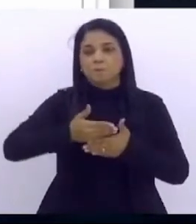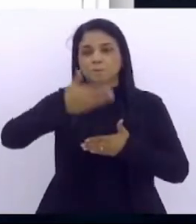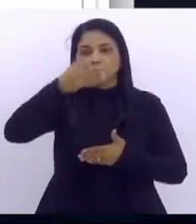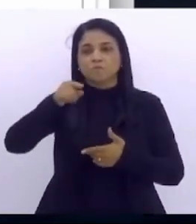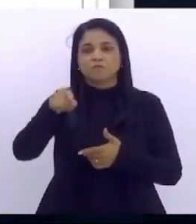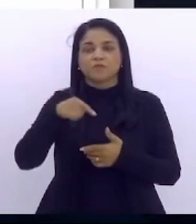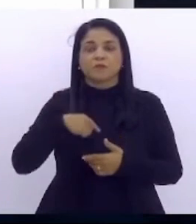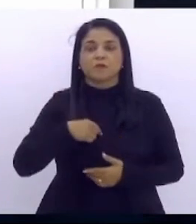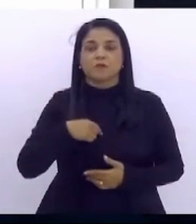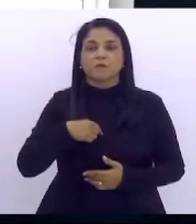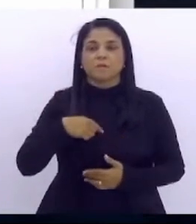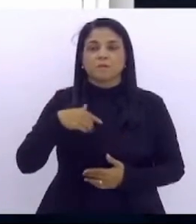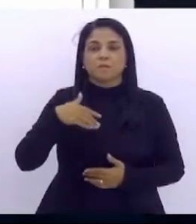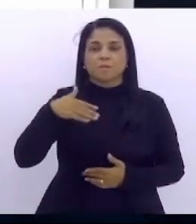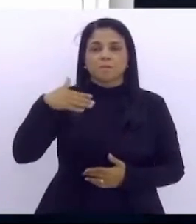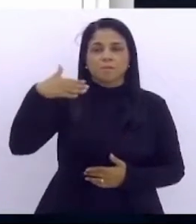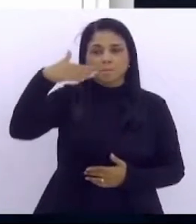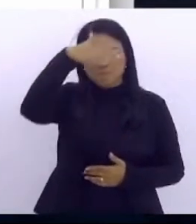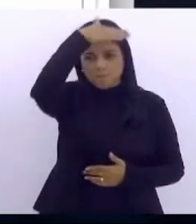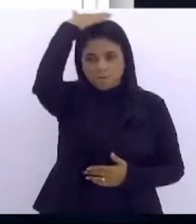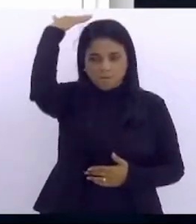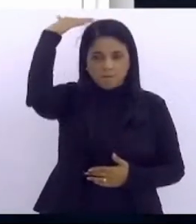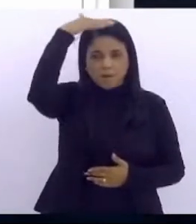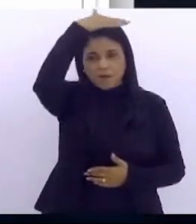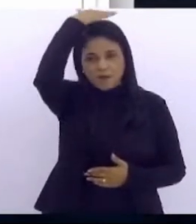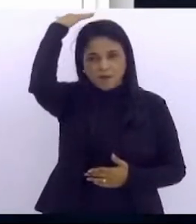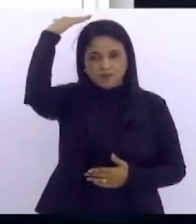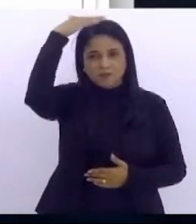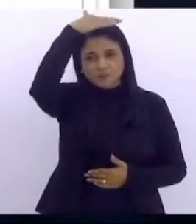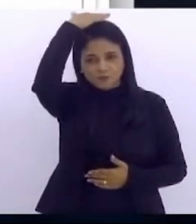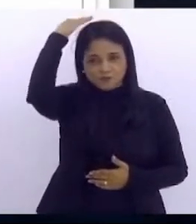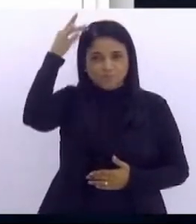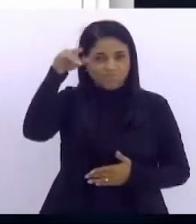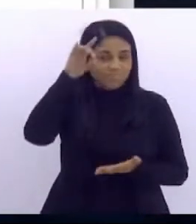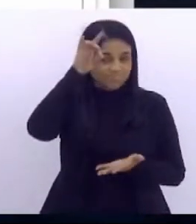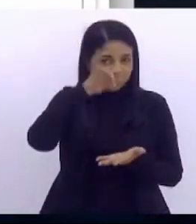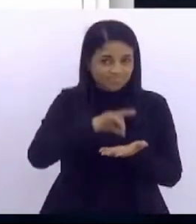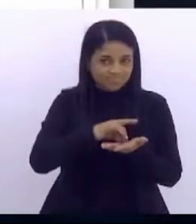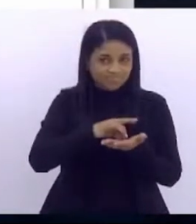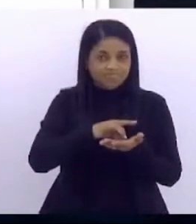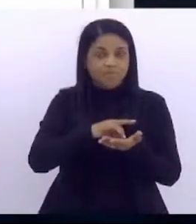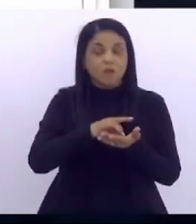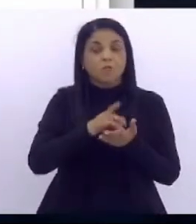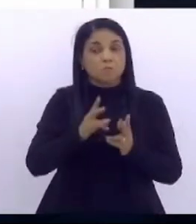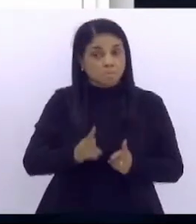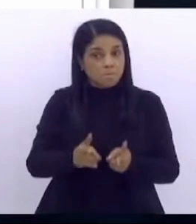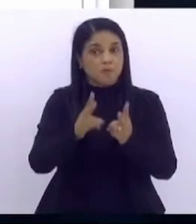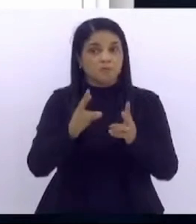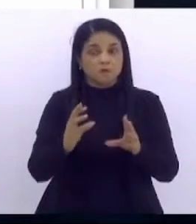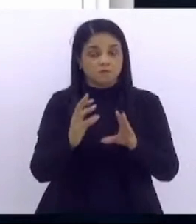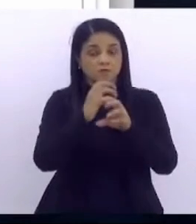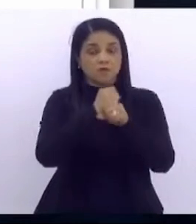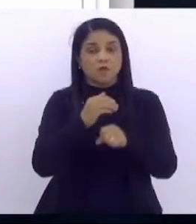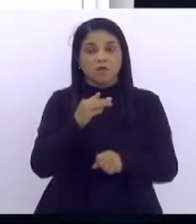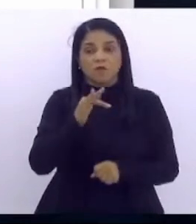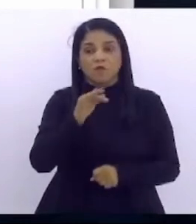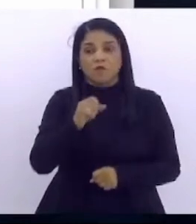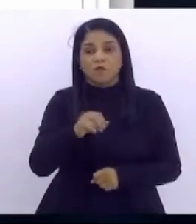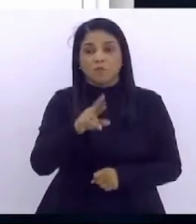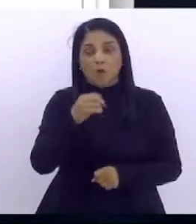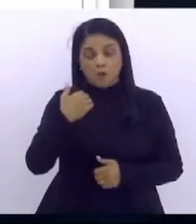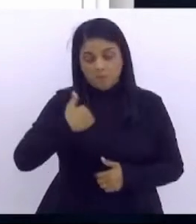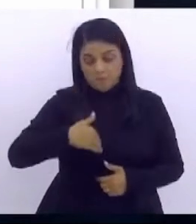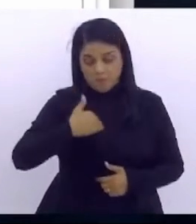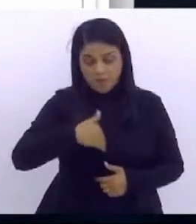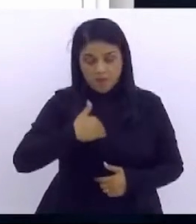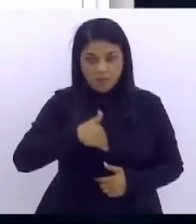Aqui é um outro caso de prova real. A mesma metodologia, pessoal. É importante ter bem claro isso. É a mesma fórmula. No México e na Argentina, eles